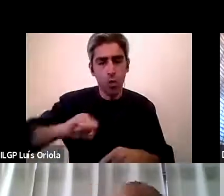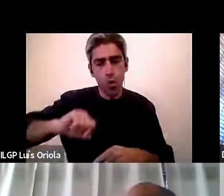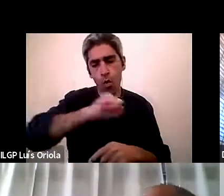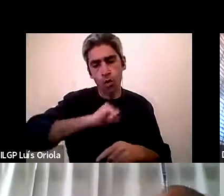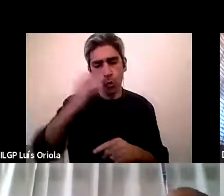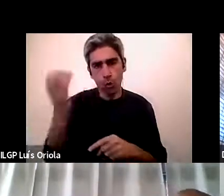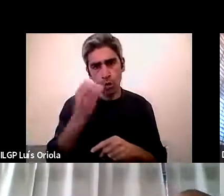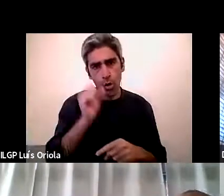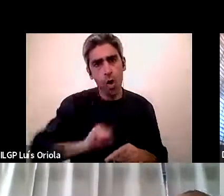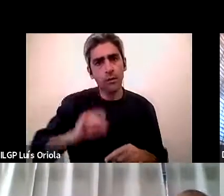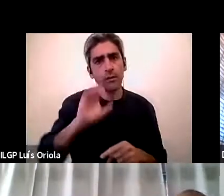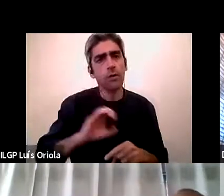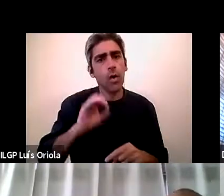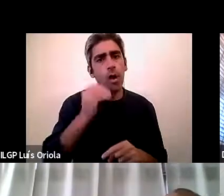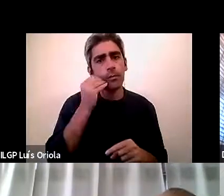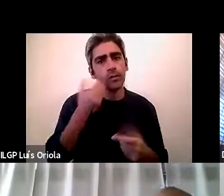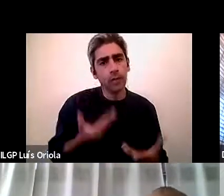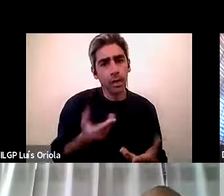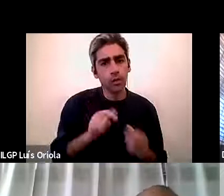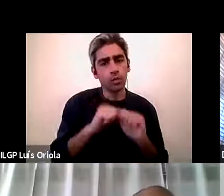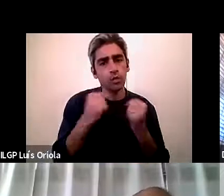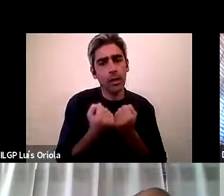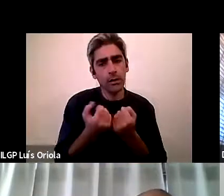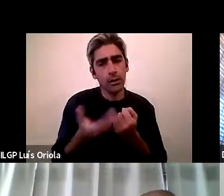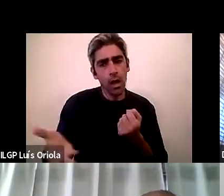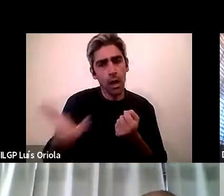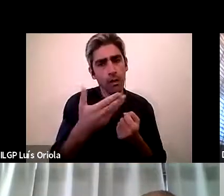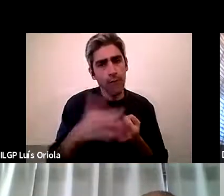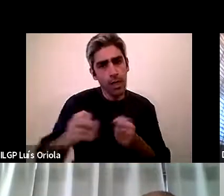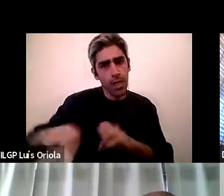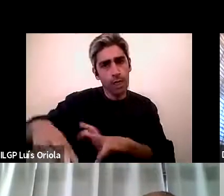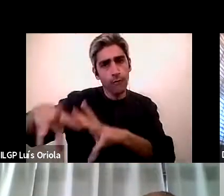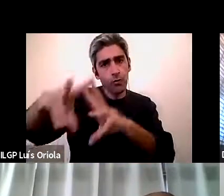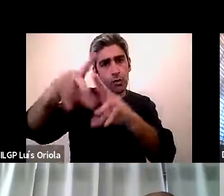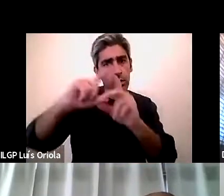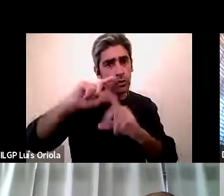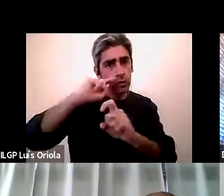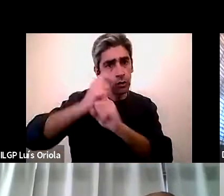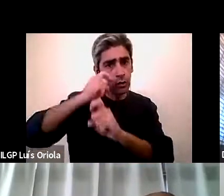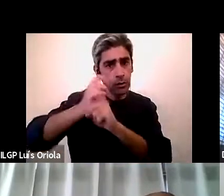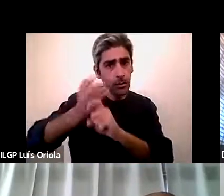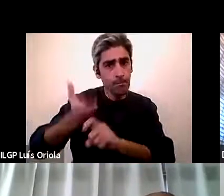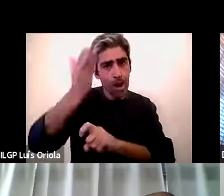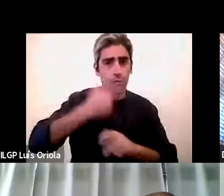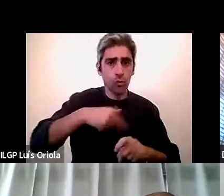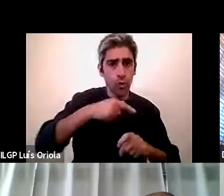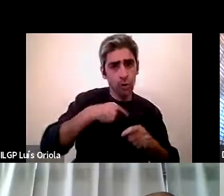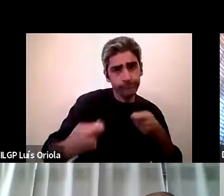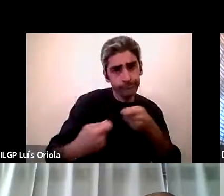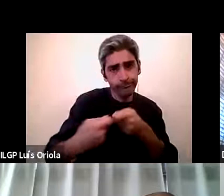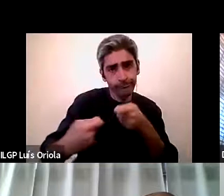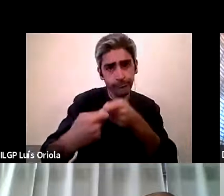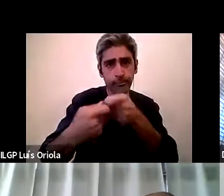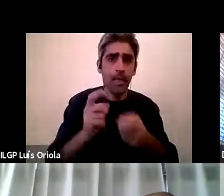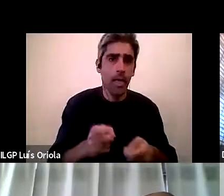nossa forma de estar a uma sociedade que vai evoluindo e que vai exigindo cada vez mais de todos nós. E, portanto, é isso. É